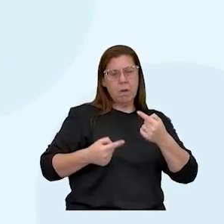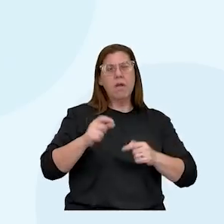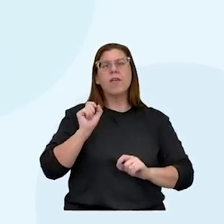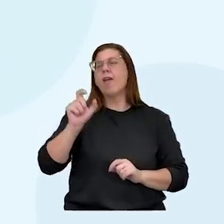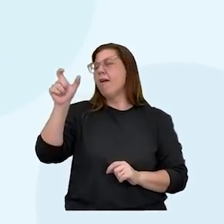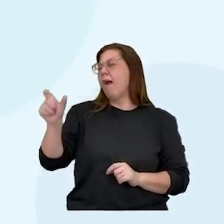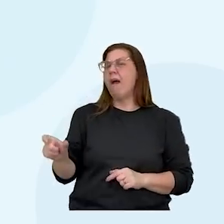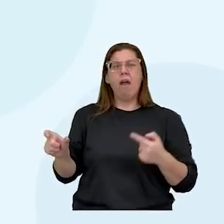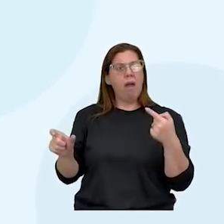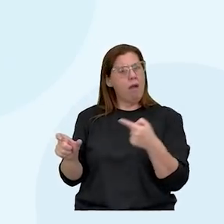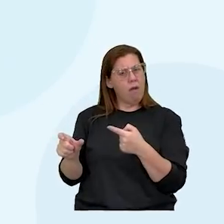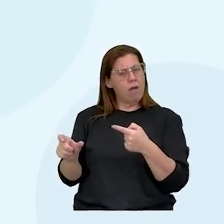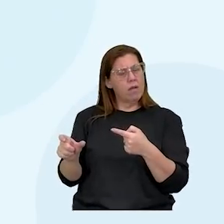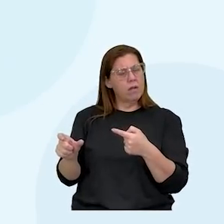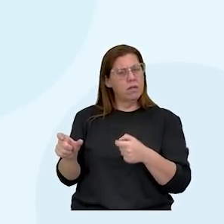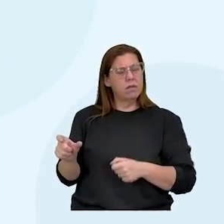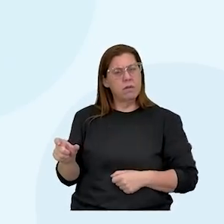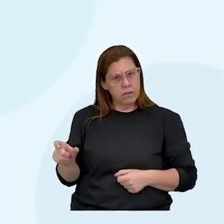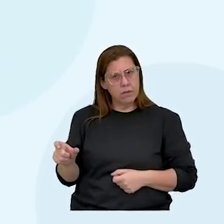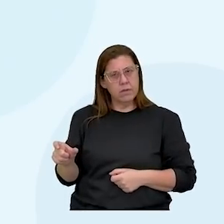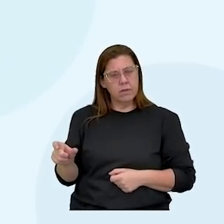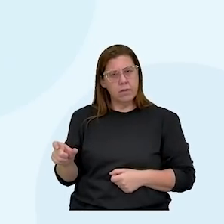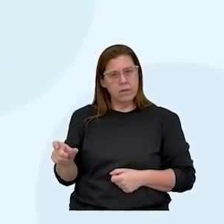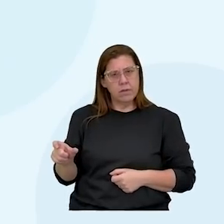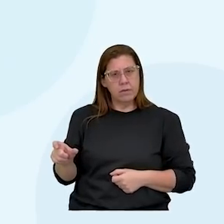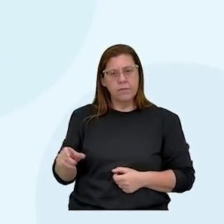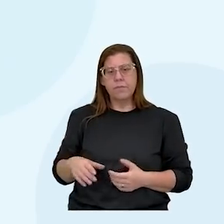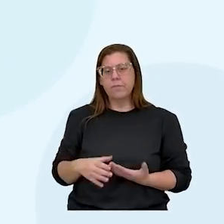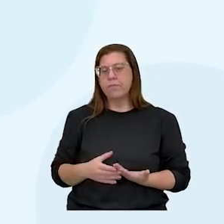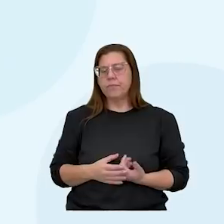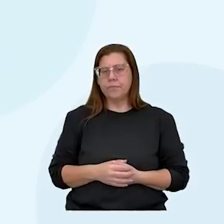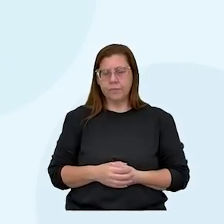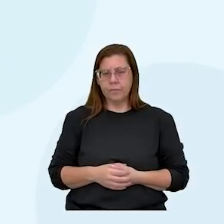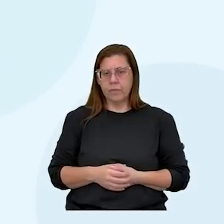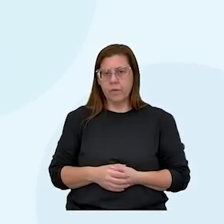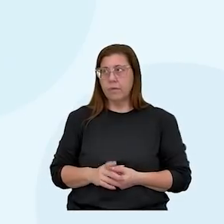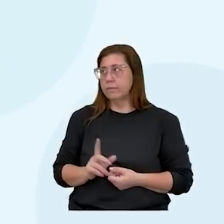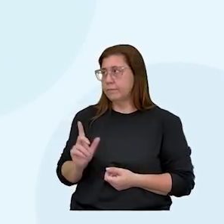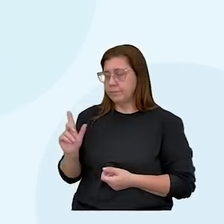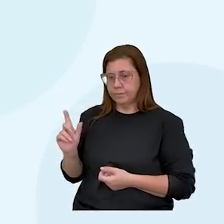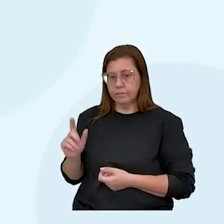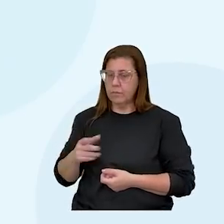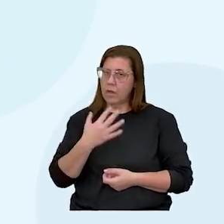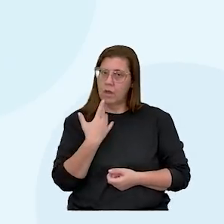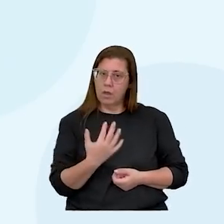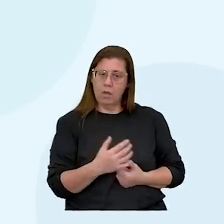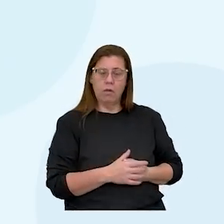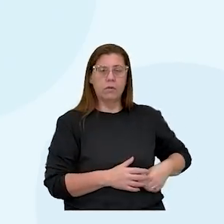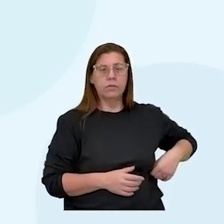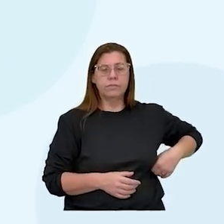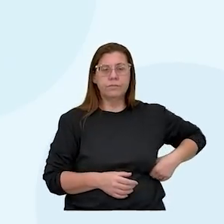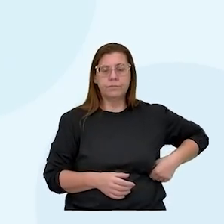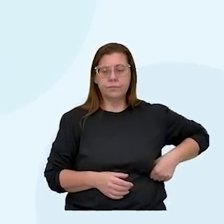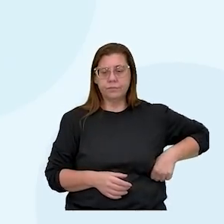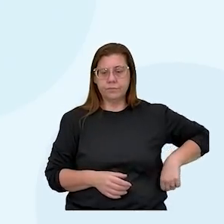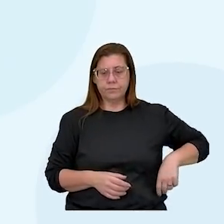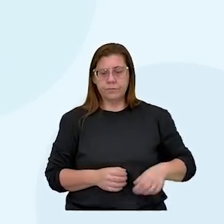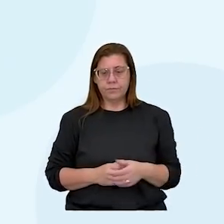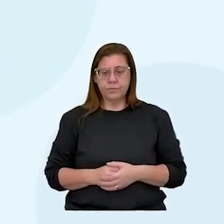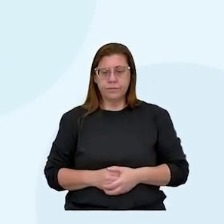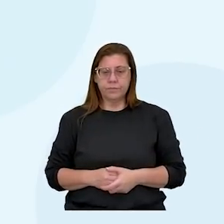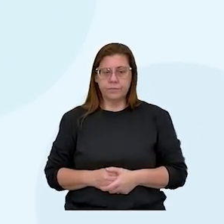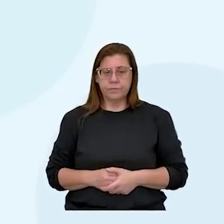né? Às vezes é bom você até fugir de determinados debates, né? Eu tenho algumas coisas assim que eu não aguento mais, então eu tento fugir